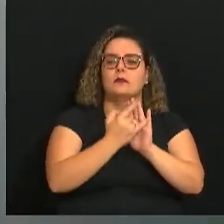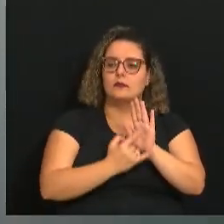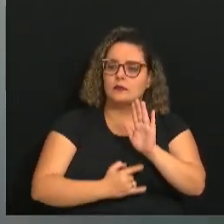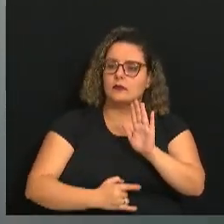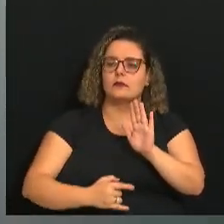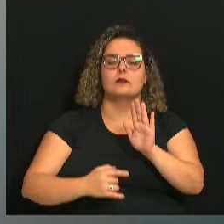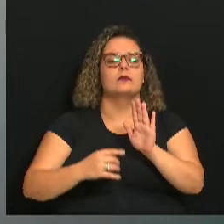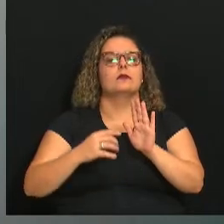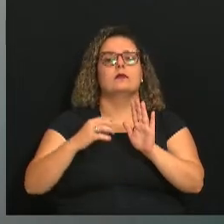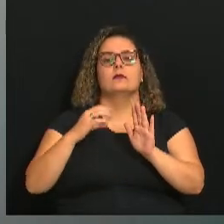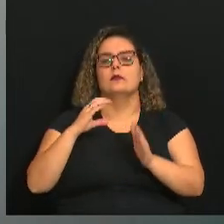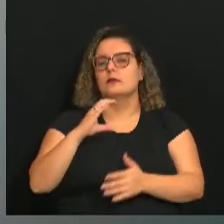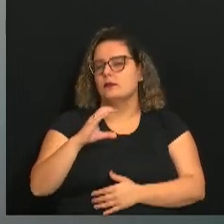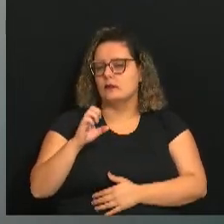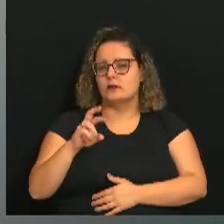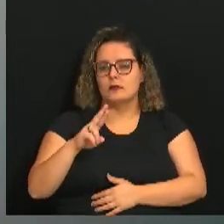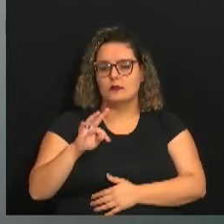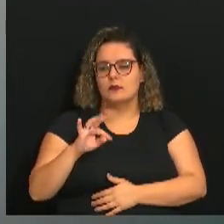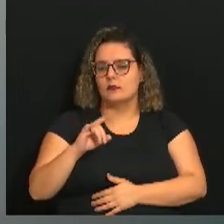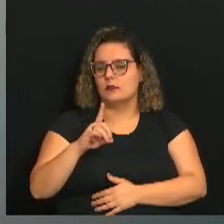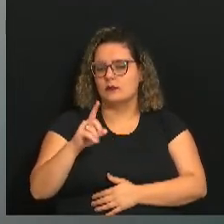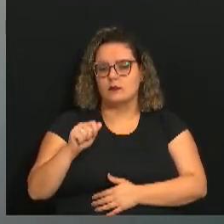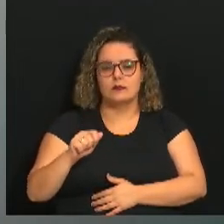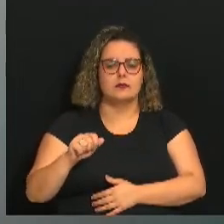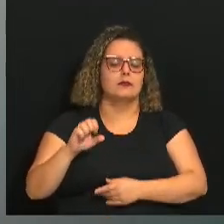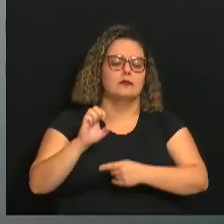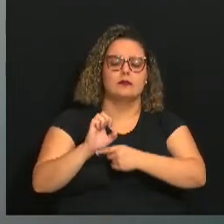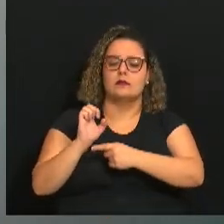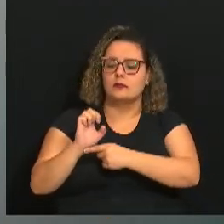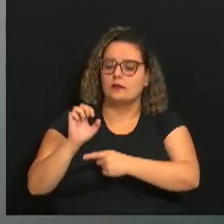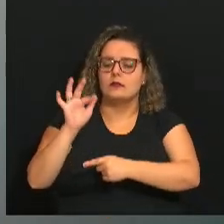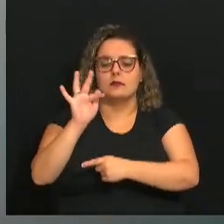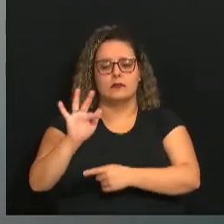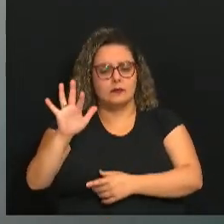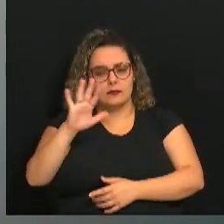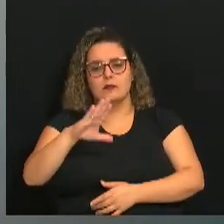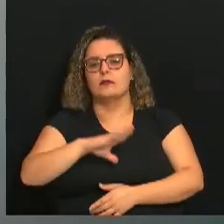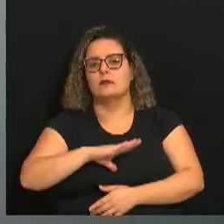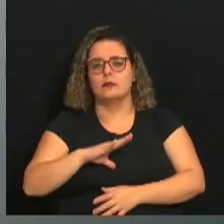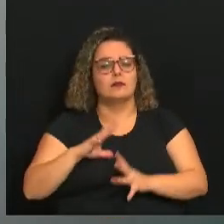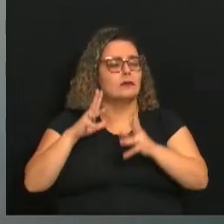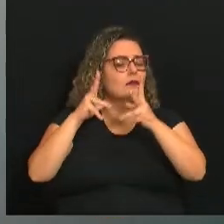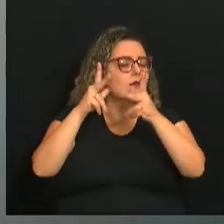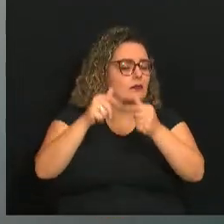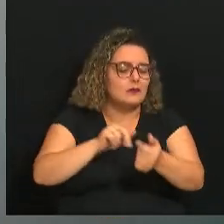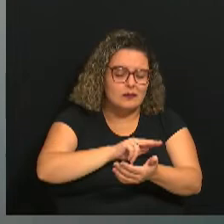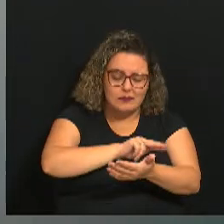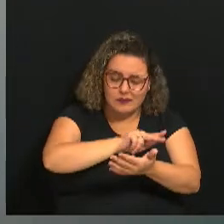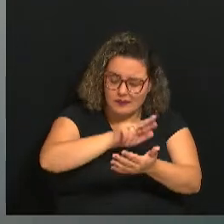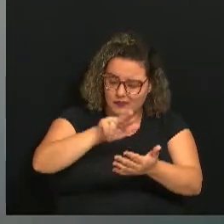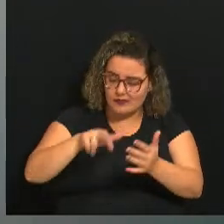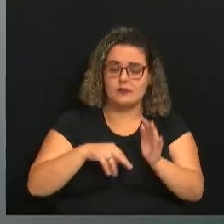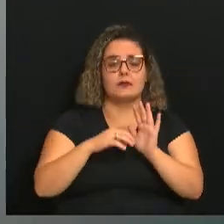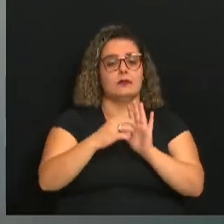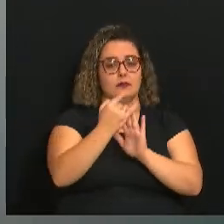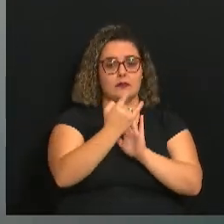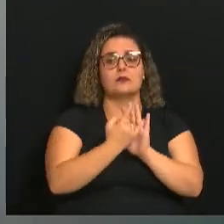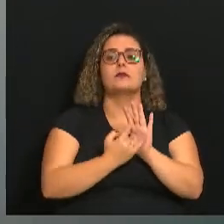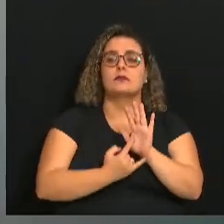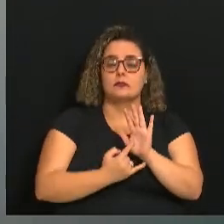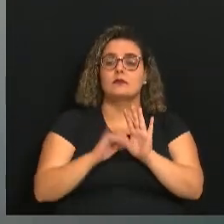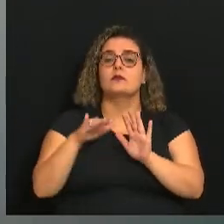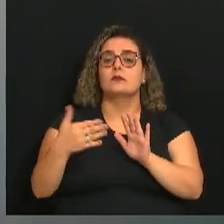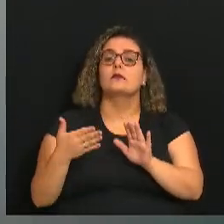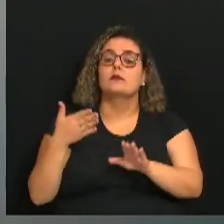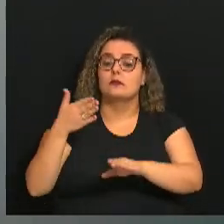federal, certidão estadual, certidão municipal. E aí, esses documentos que ela apresenta, quando ela vai